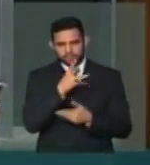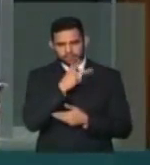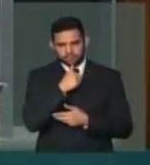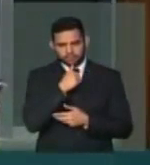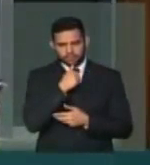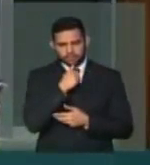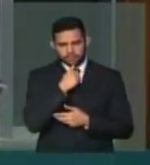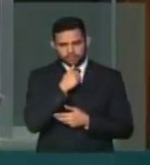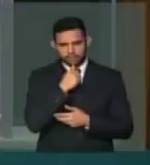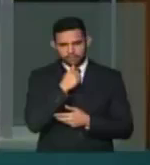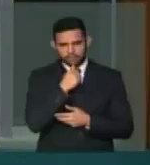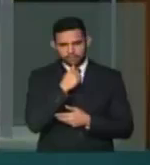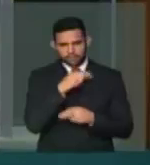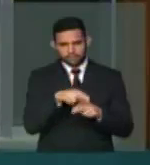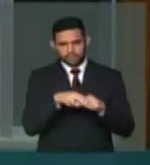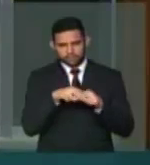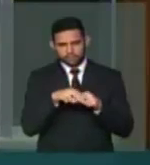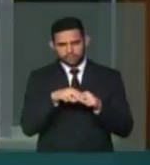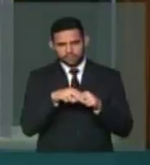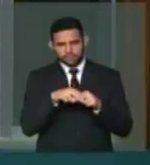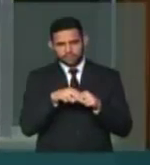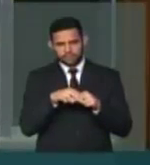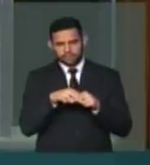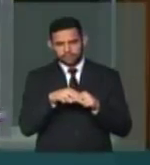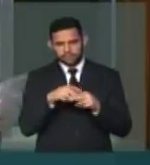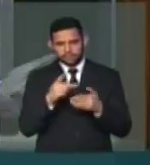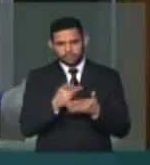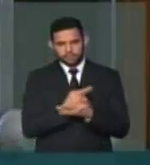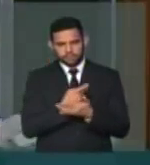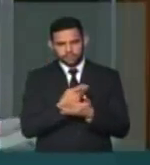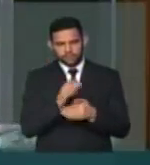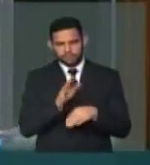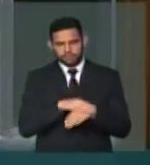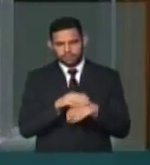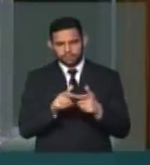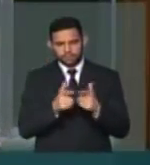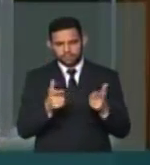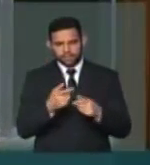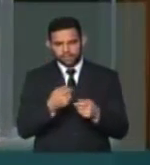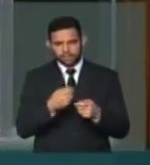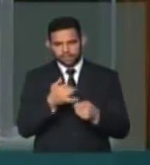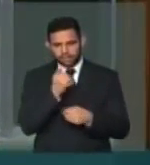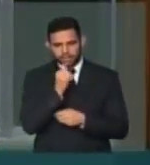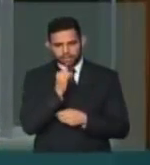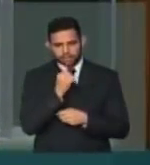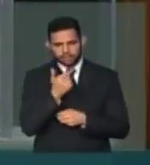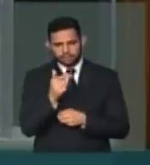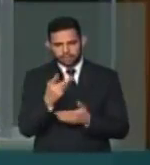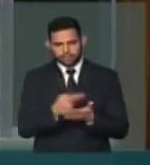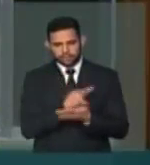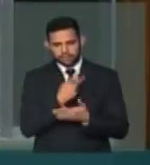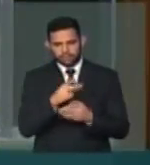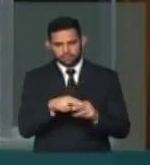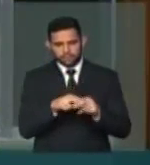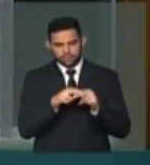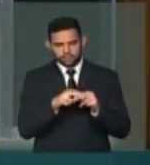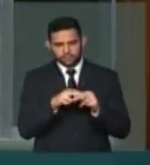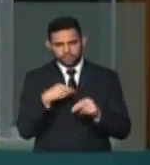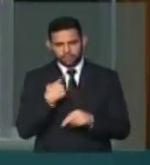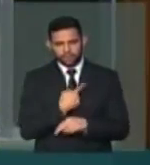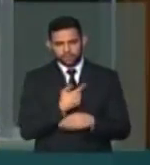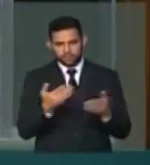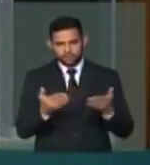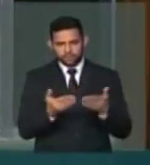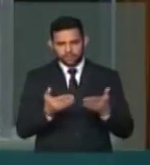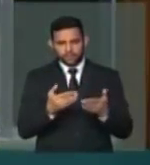mas aconteceu. Pelo menos nós, no meio, em plena crise, imagina ter mais aumento da energia elétrica. Isso não houve. Então, nós